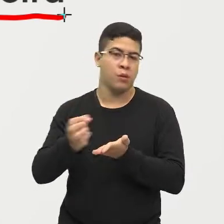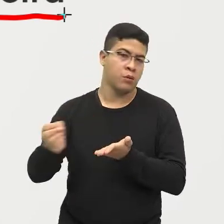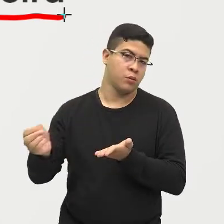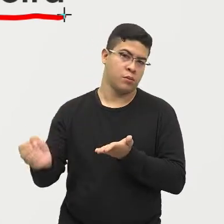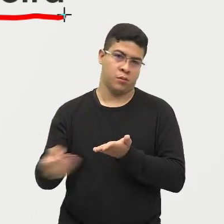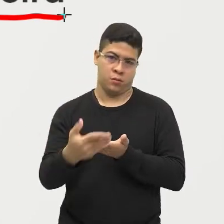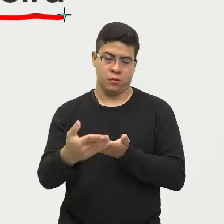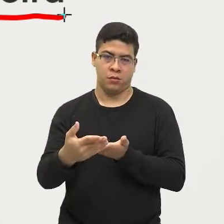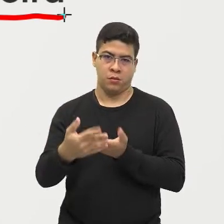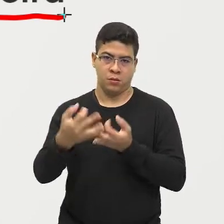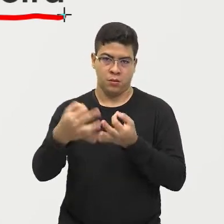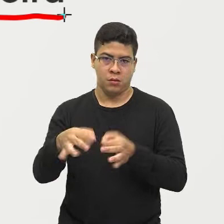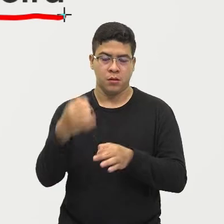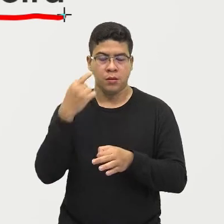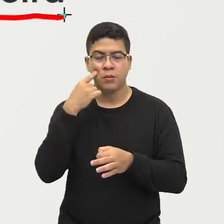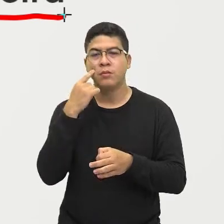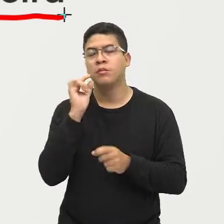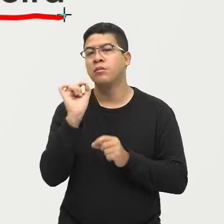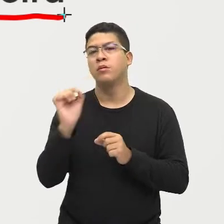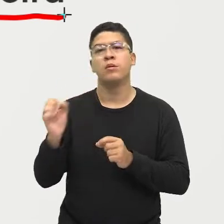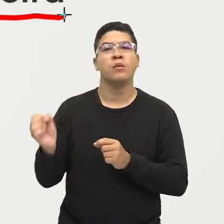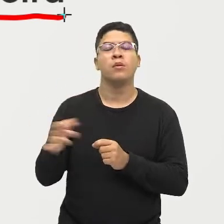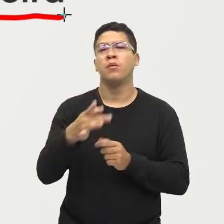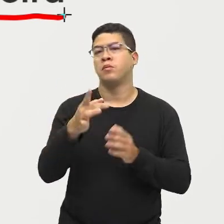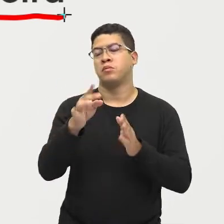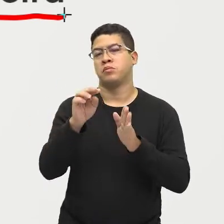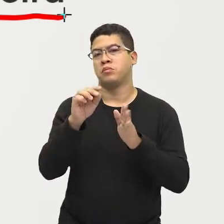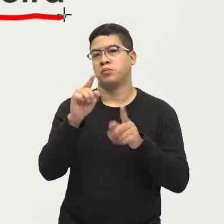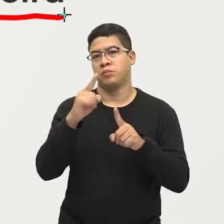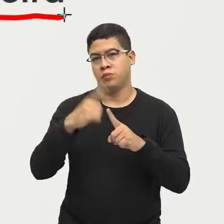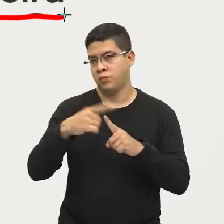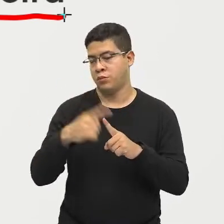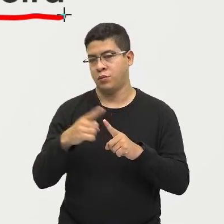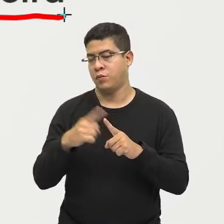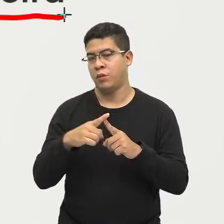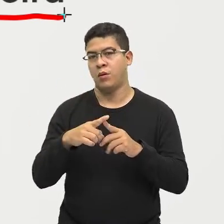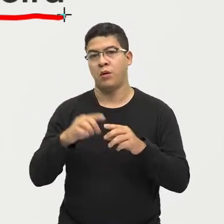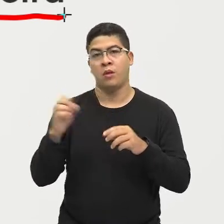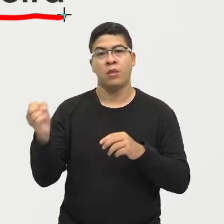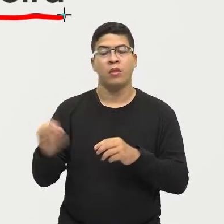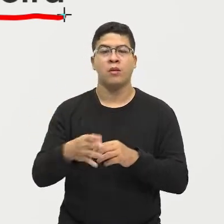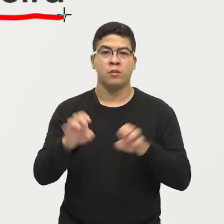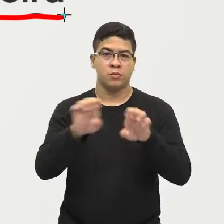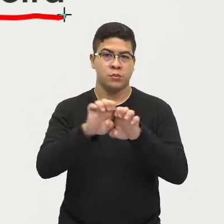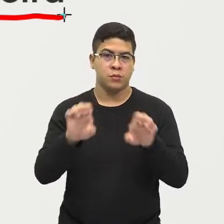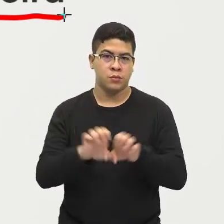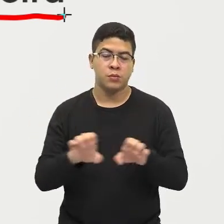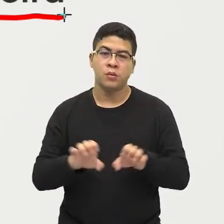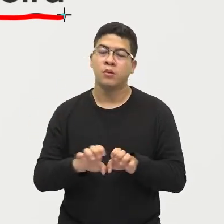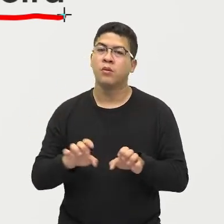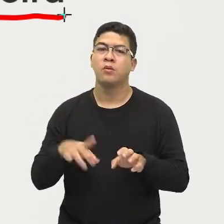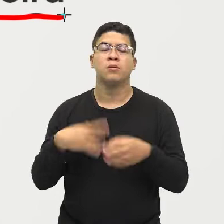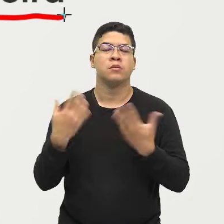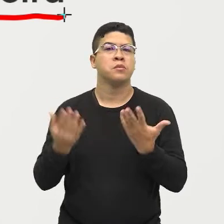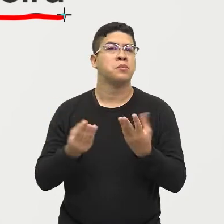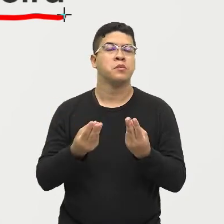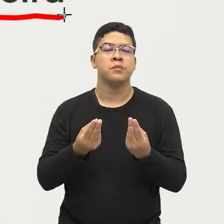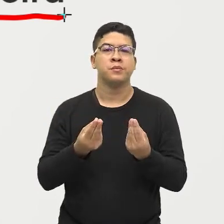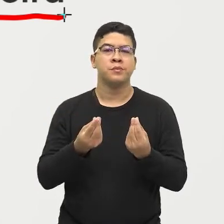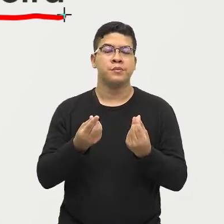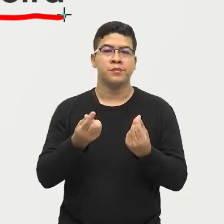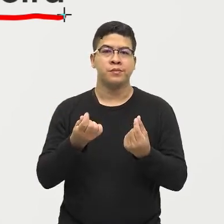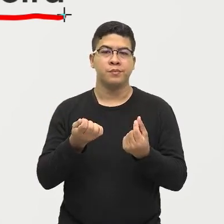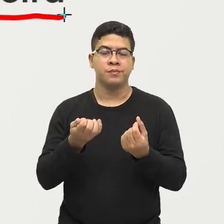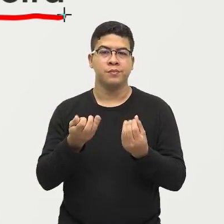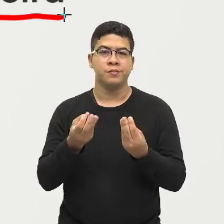novo caminho para as artes, seguir um novo modelo, uma nova estrutura, uma nova forma de falar e de se